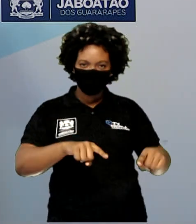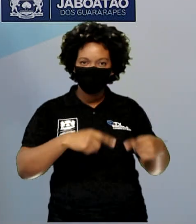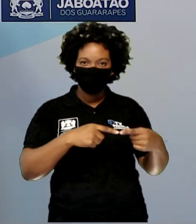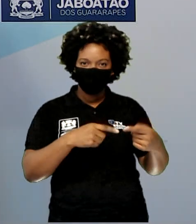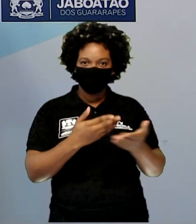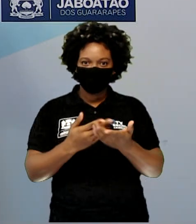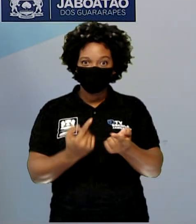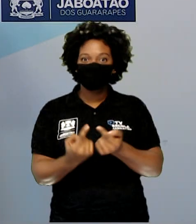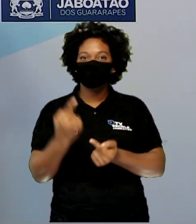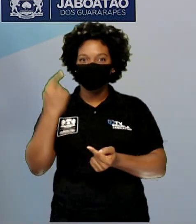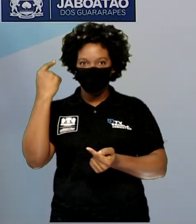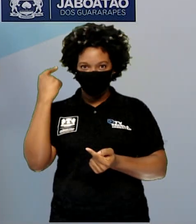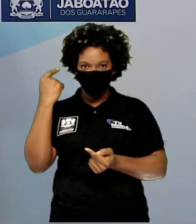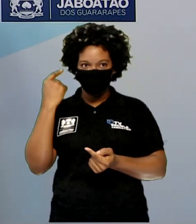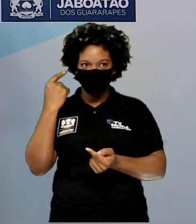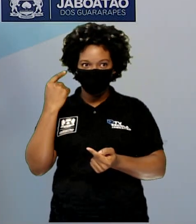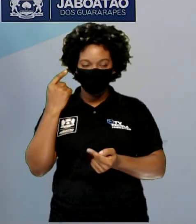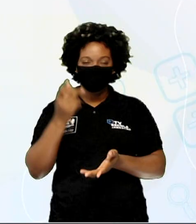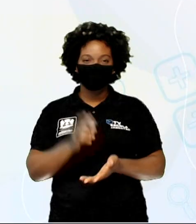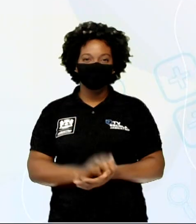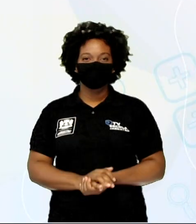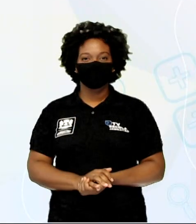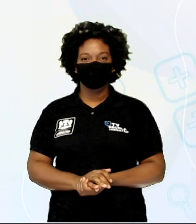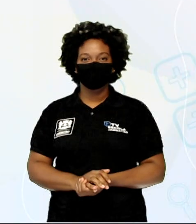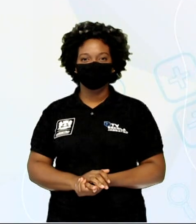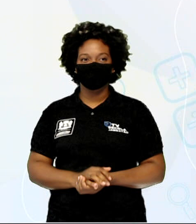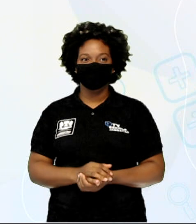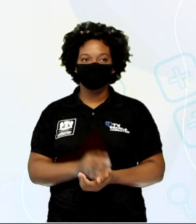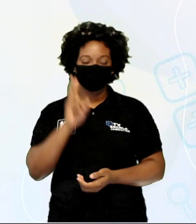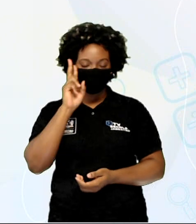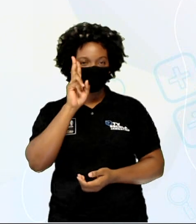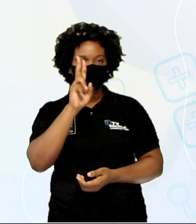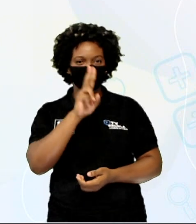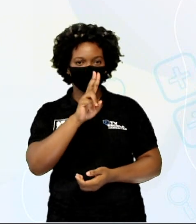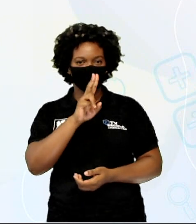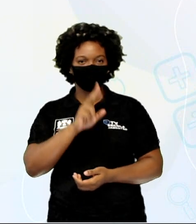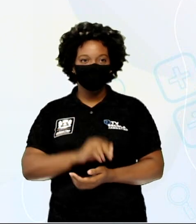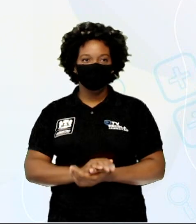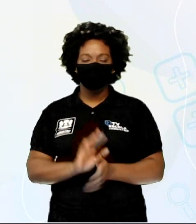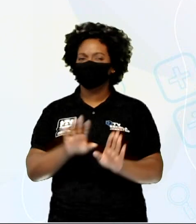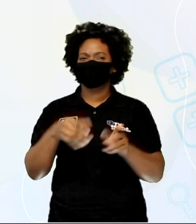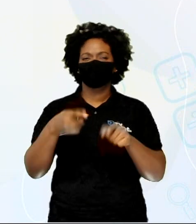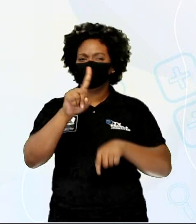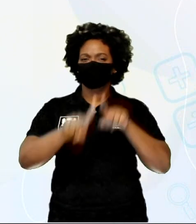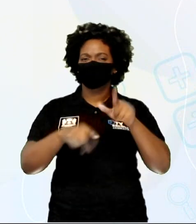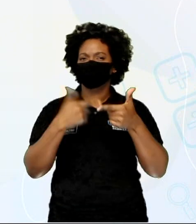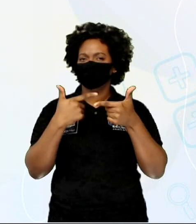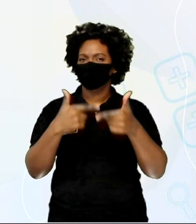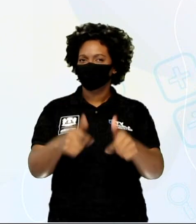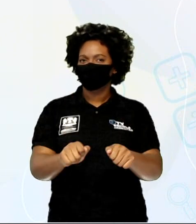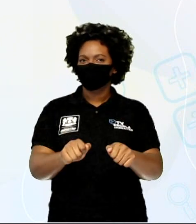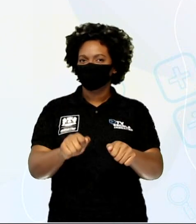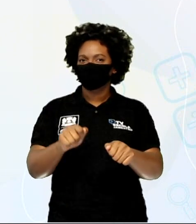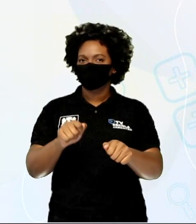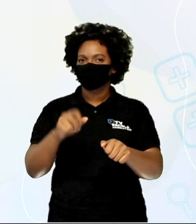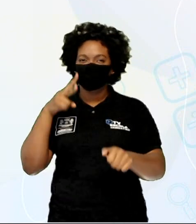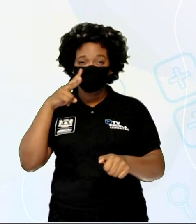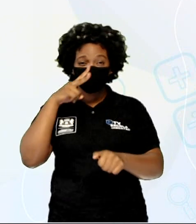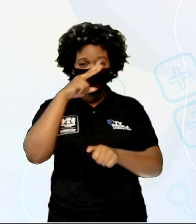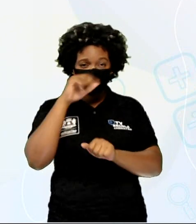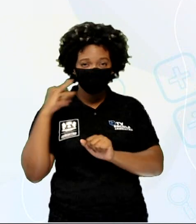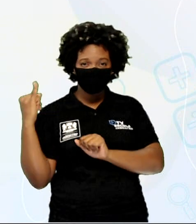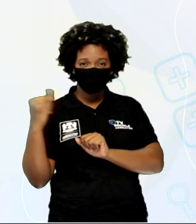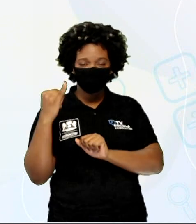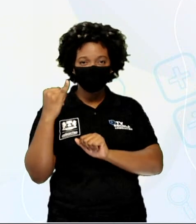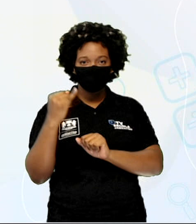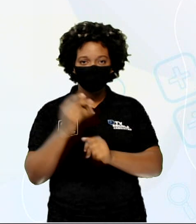lembram, vão lembrar agora. Vamos lá. Vejam aí. Qual a variedade linguística que predomina, no texto que